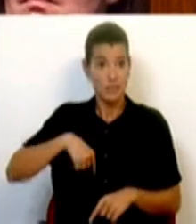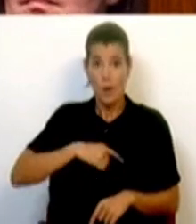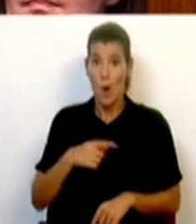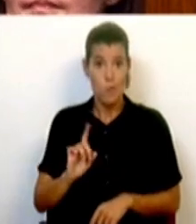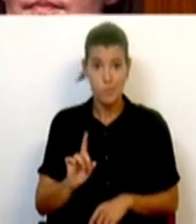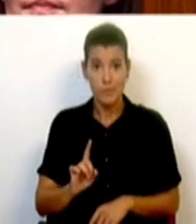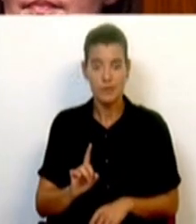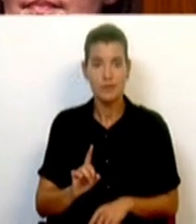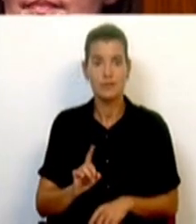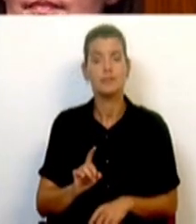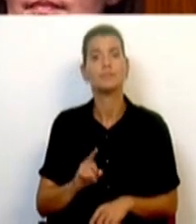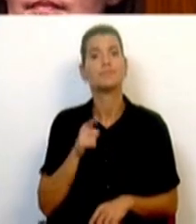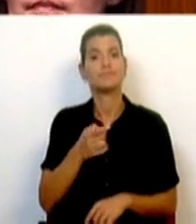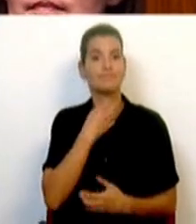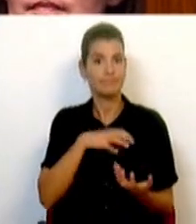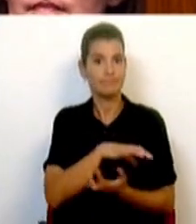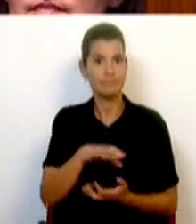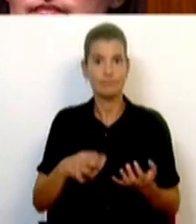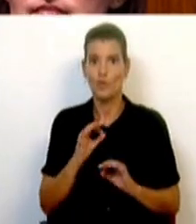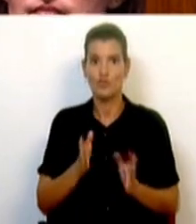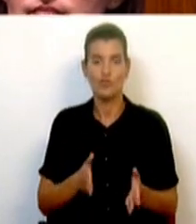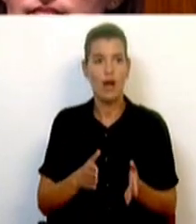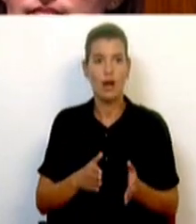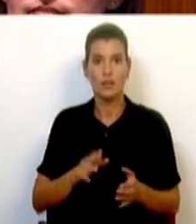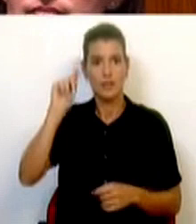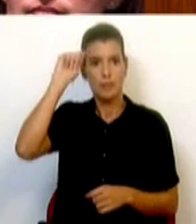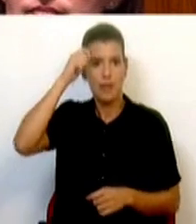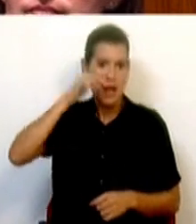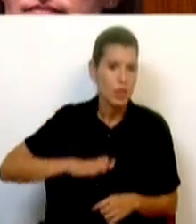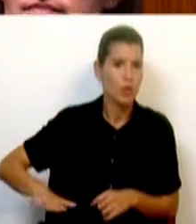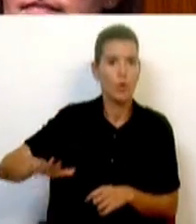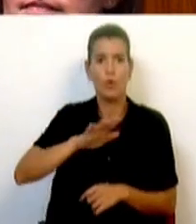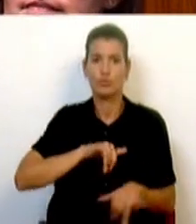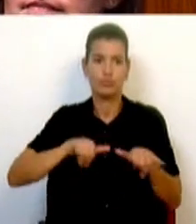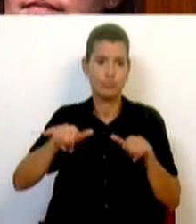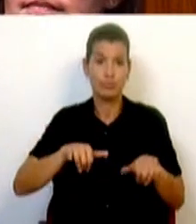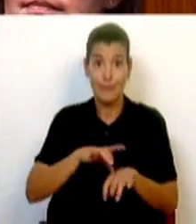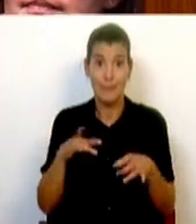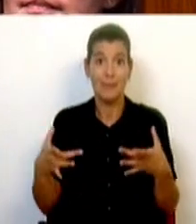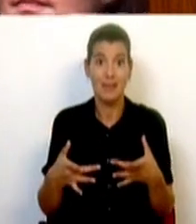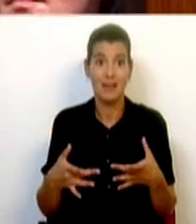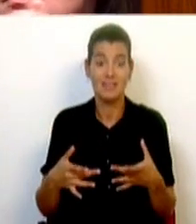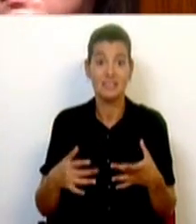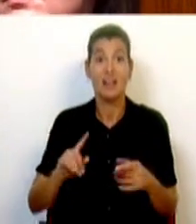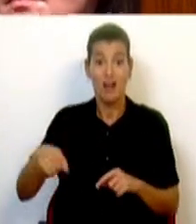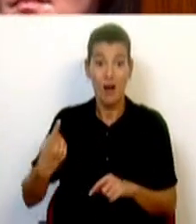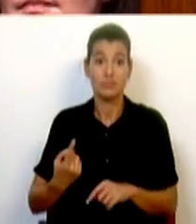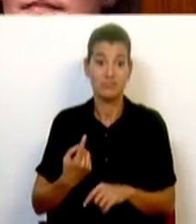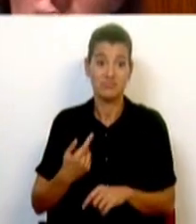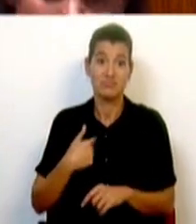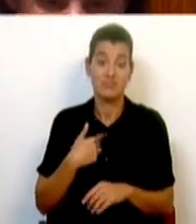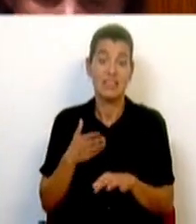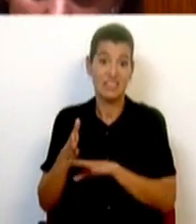feito nessa altura, quando a crise atingiu toda a aviação comercial durante a pandemia, a intervenção que teríamos que ter feito